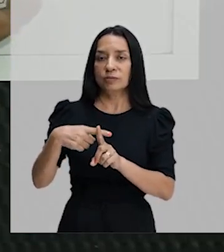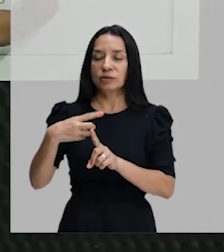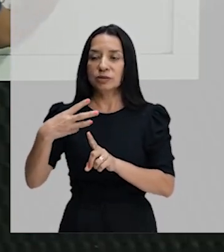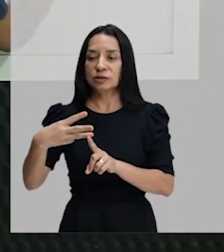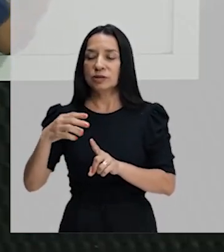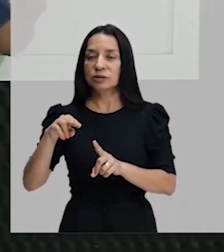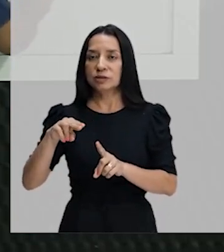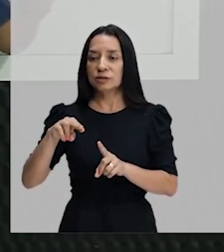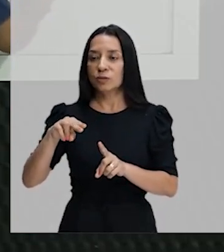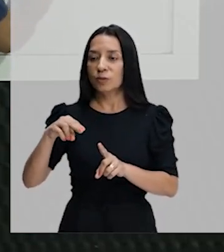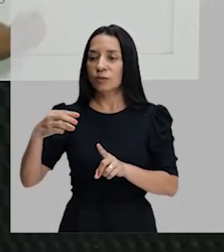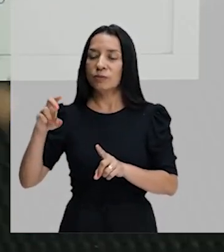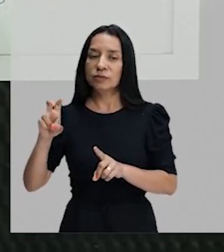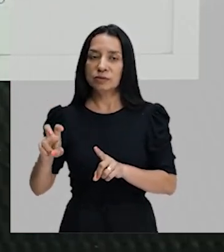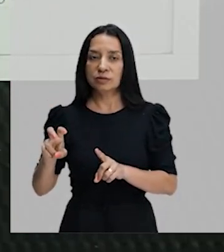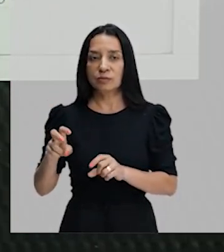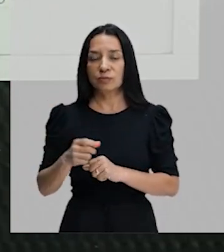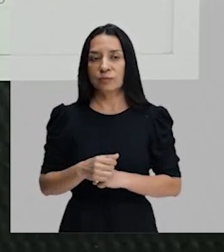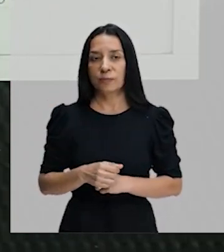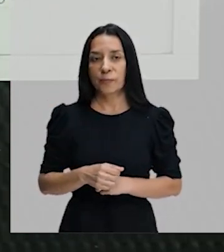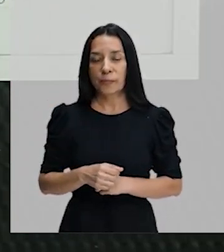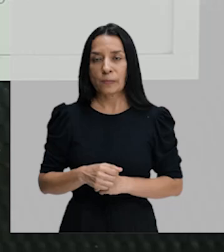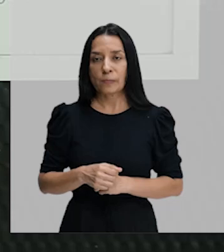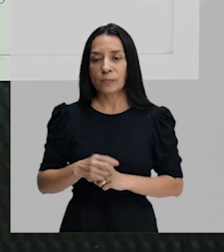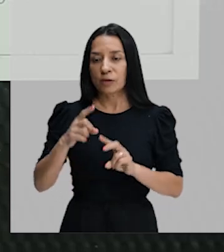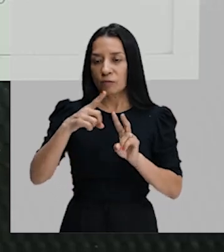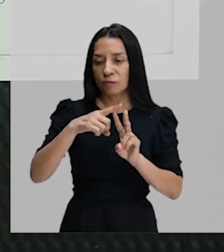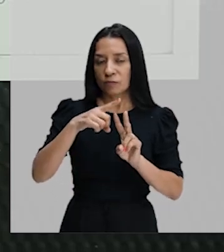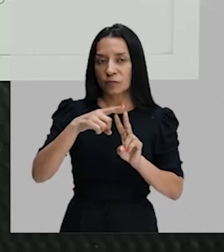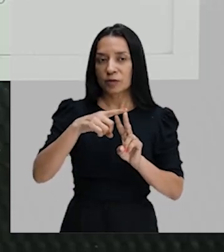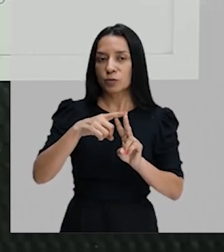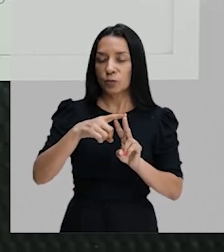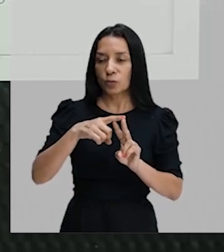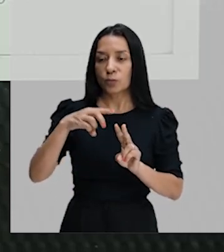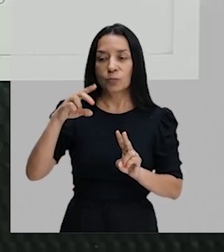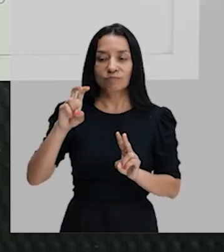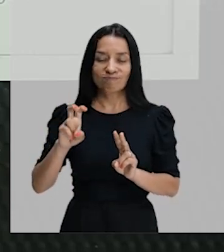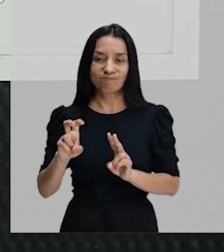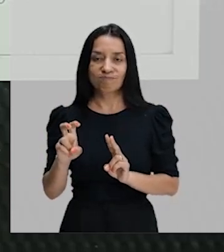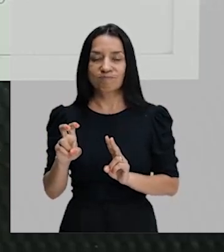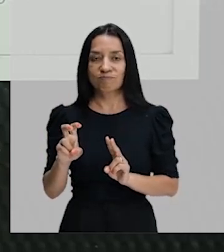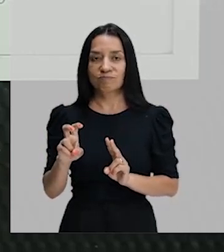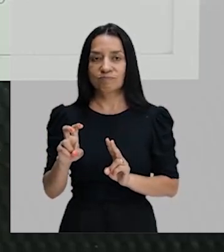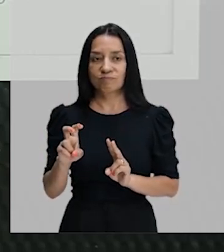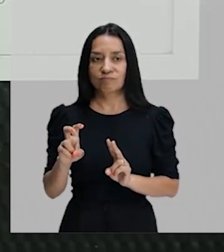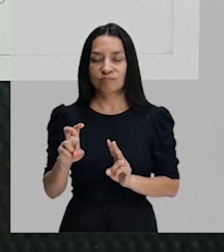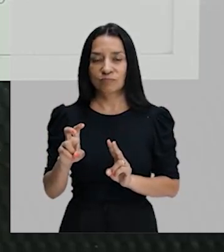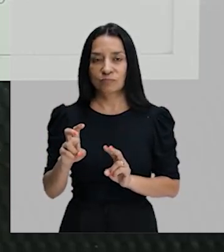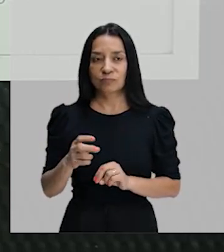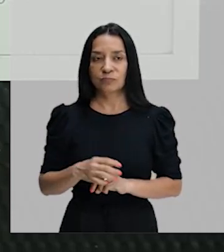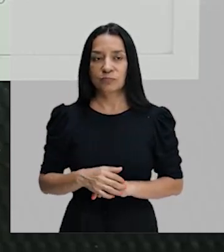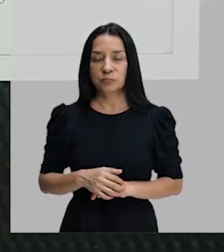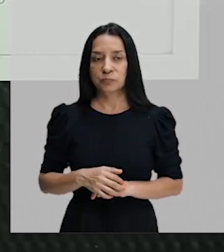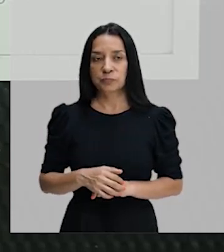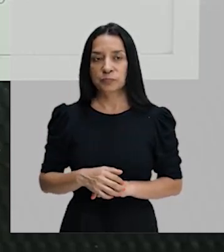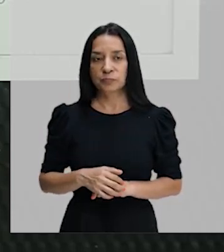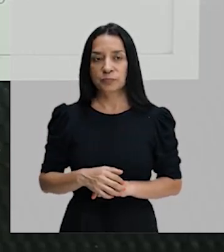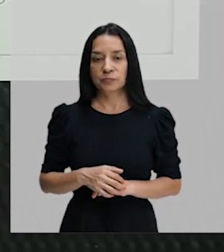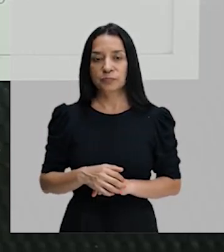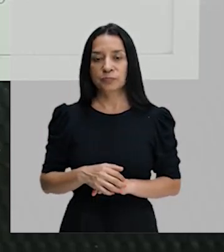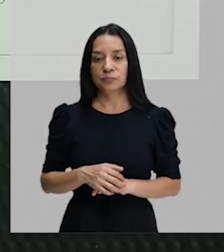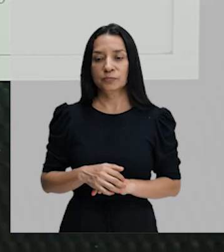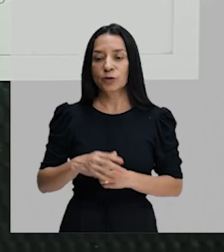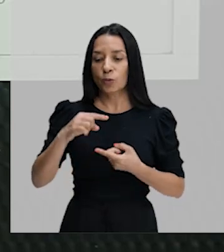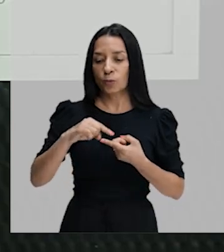Então, vai ser um vetor de módulo 5. Esse vetor de módulo 5 vai ser, não é? O tamanho